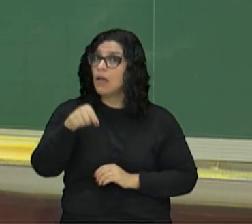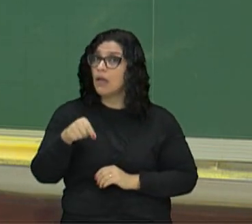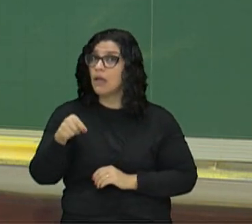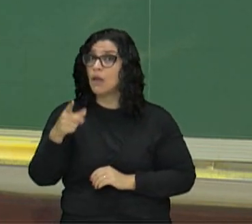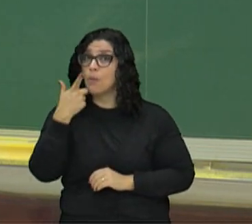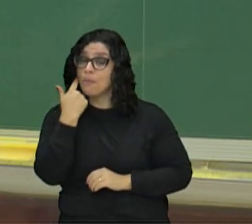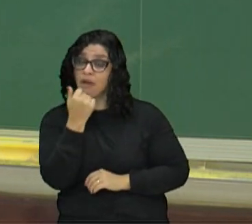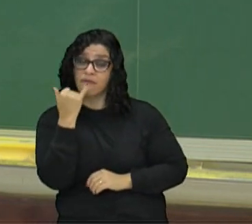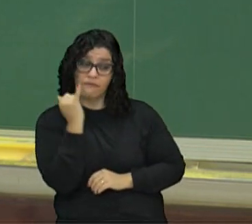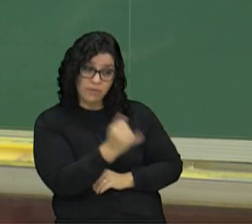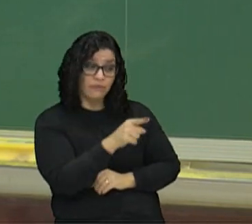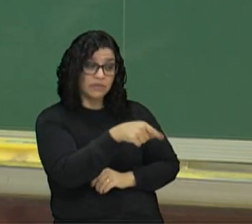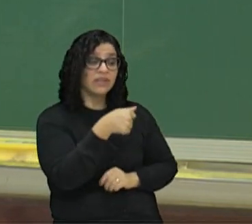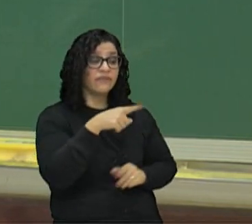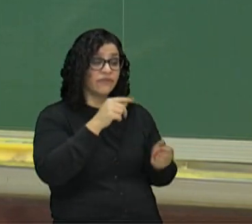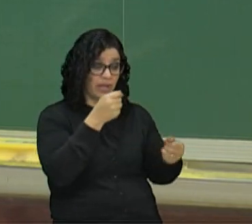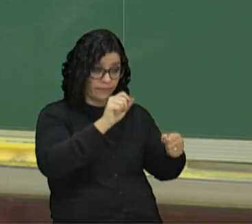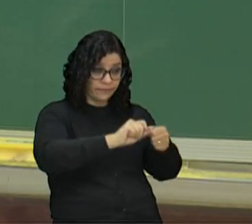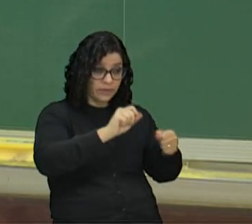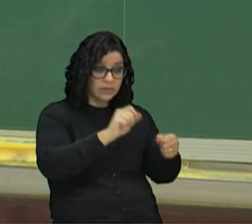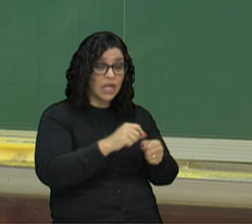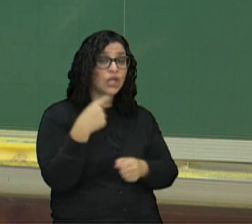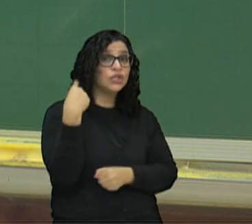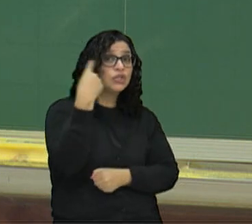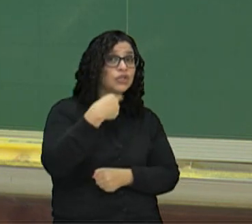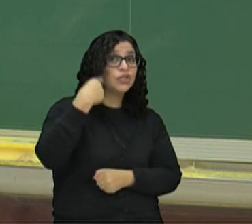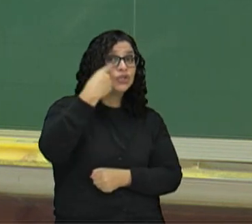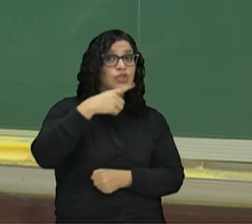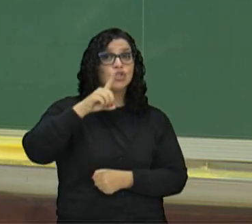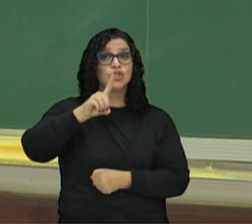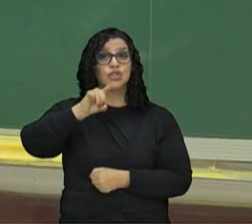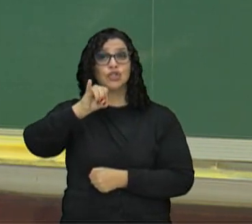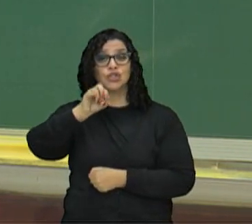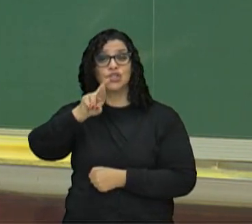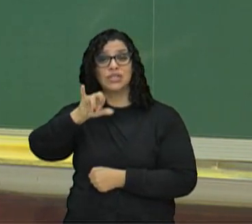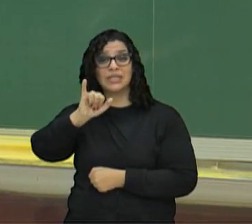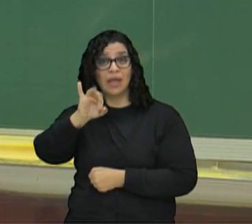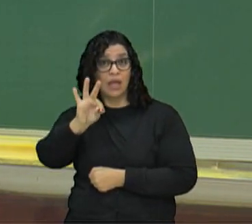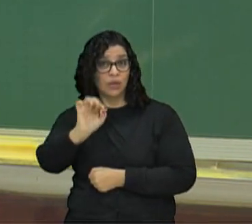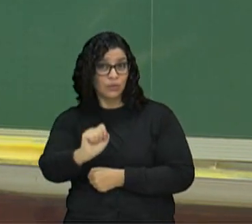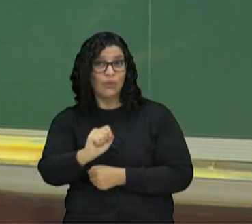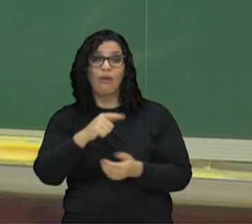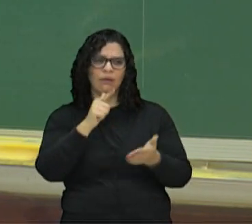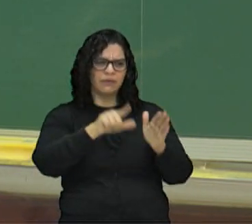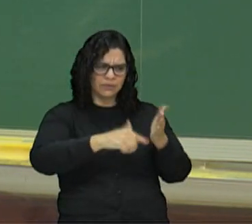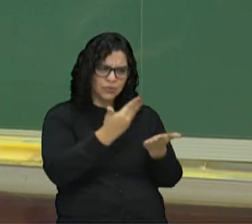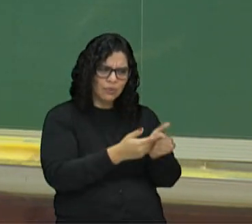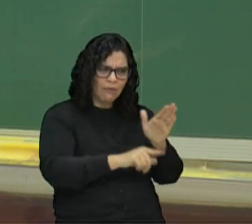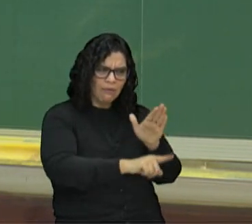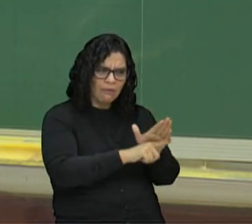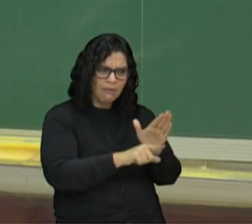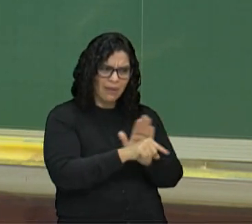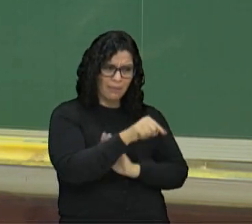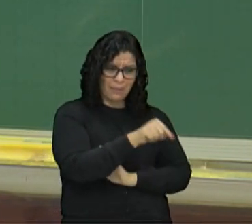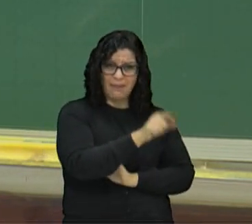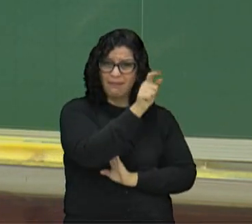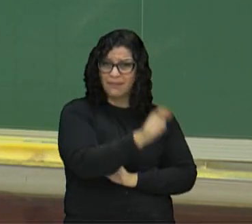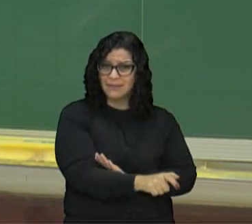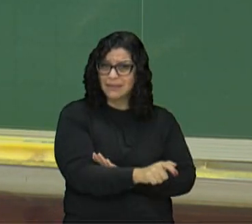fazer direito, que ele estudasse direito e fizesse uma faculdade de direito. Mas Robinson